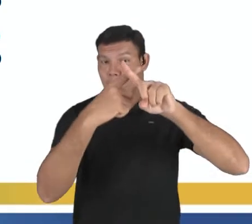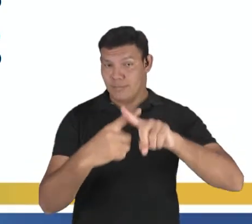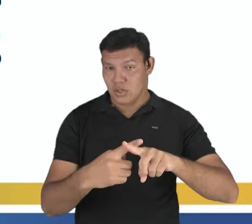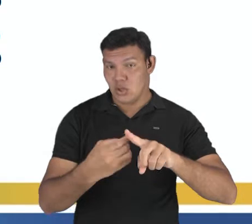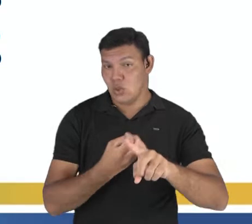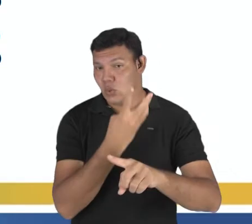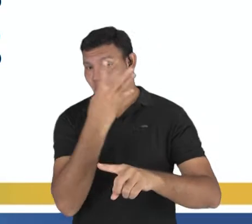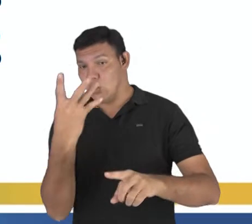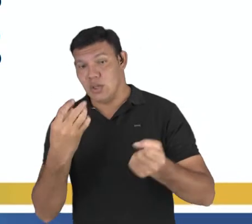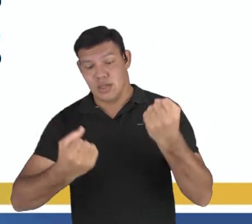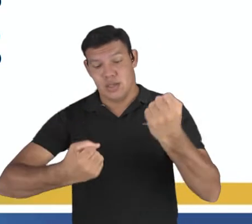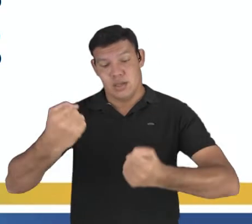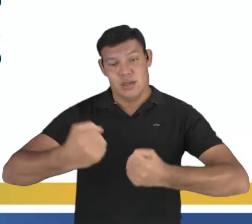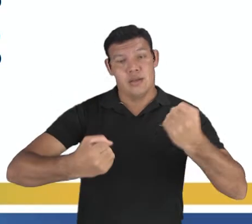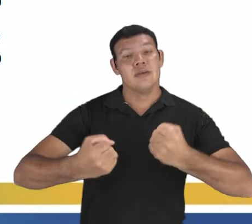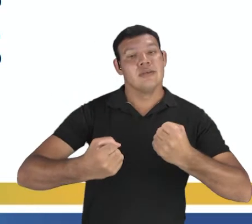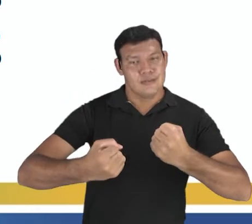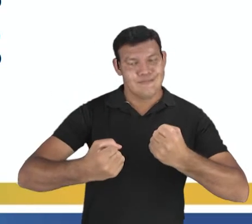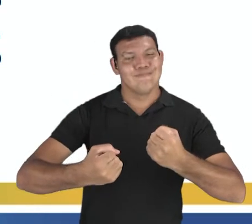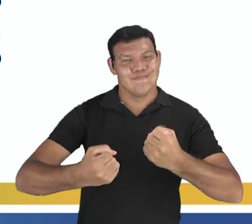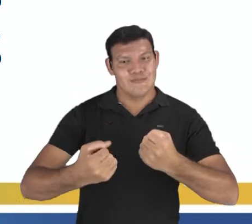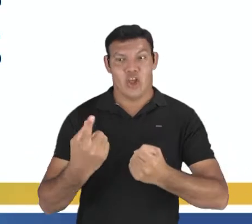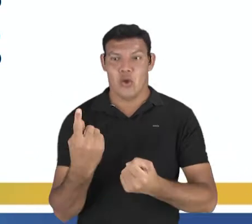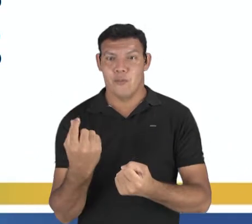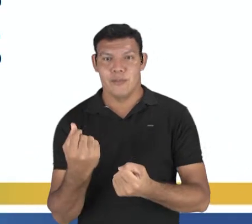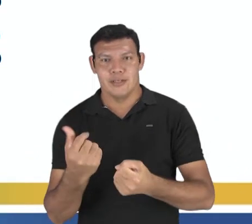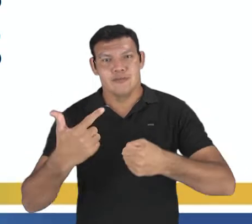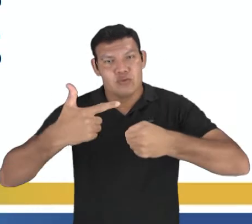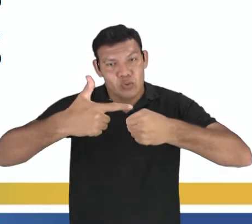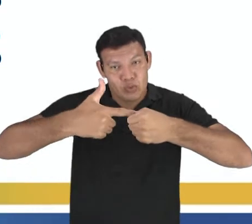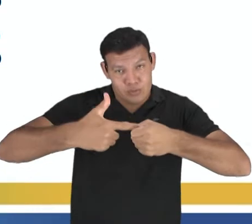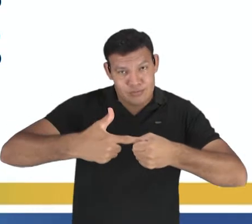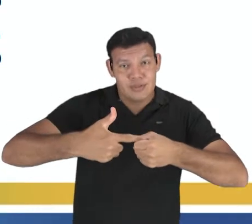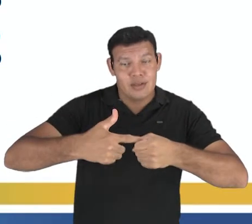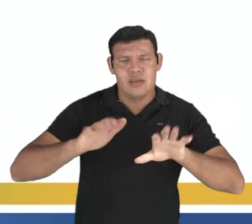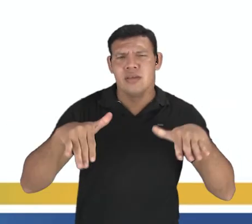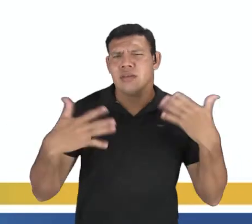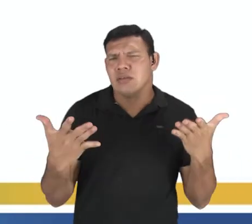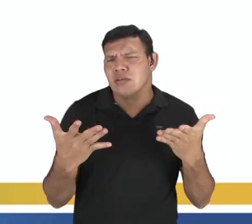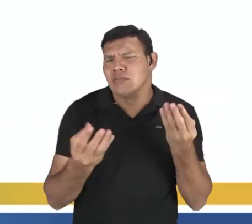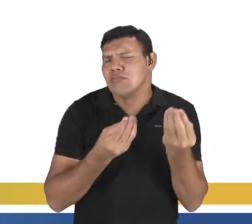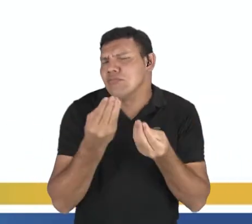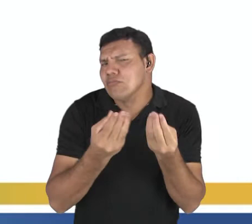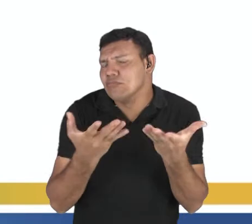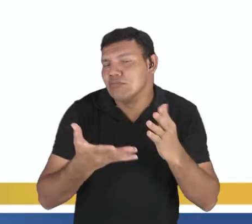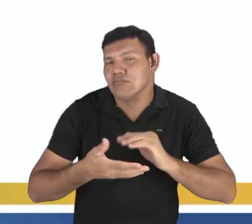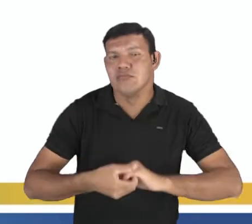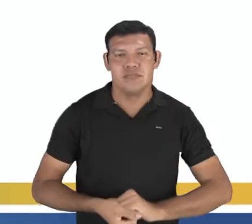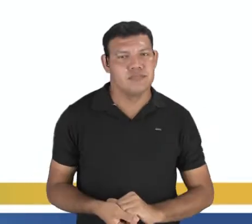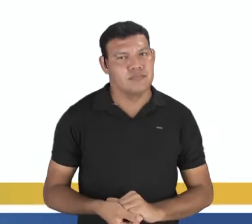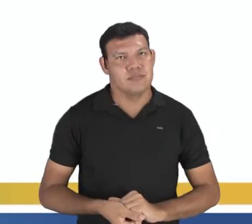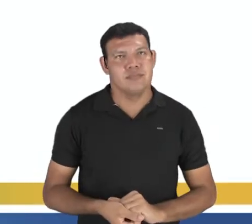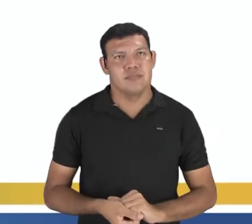quantidade abastecida do carro pelo preço do litro de combustível. Como isso vai ficar na real?